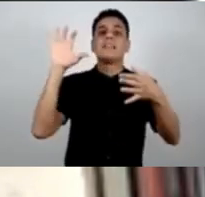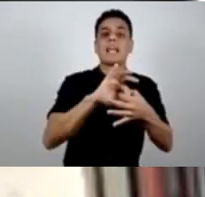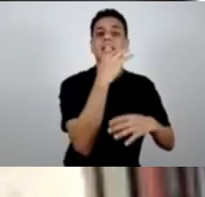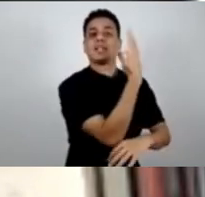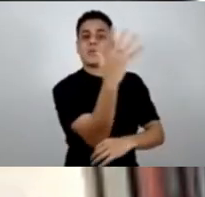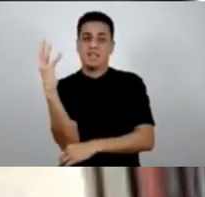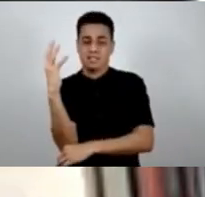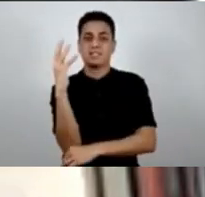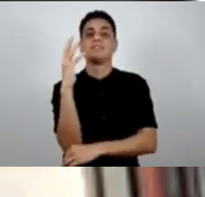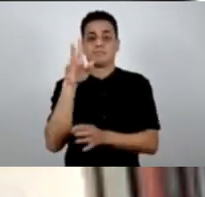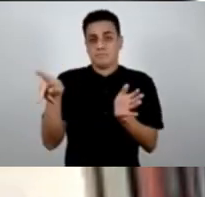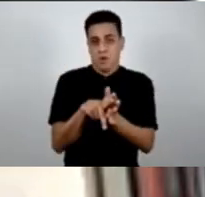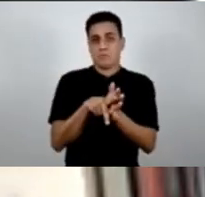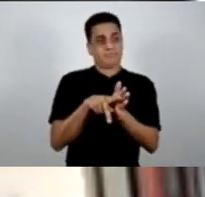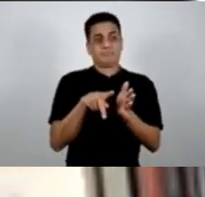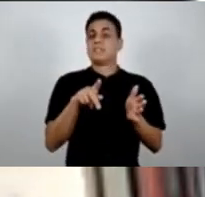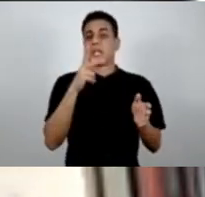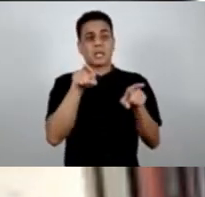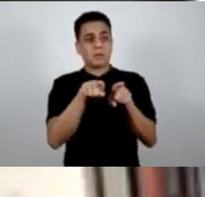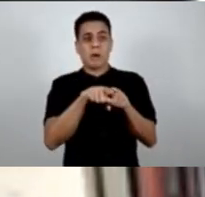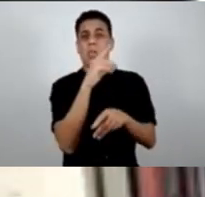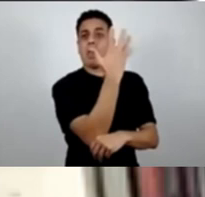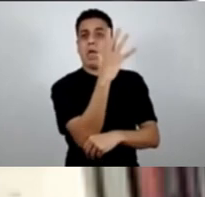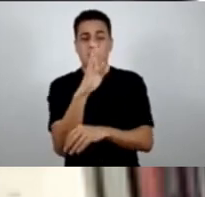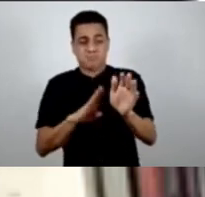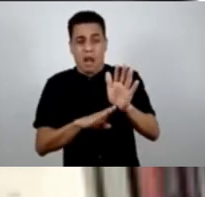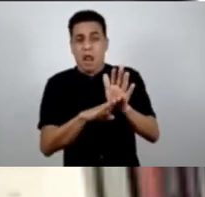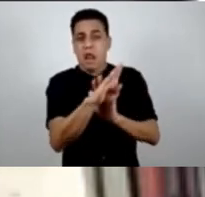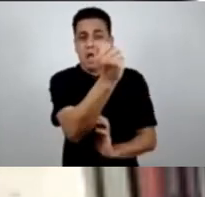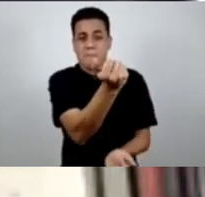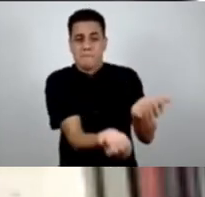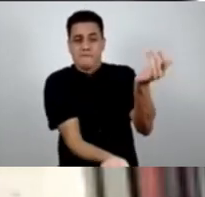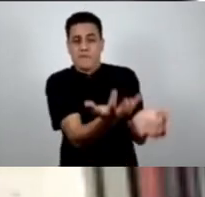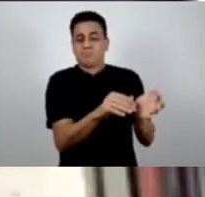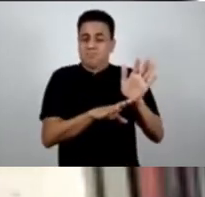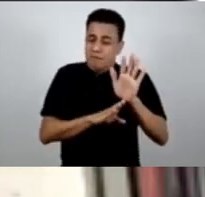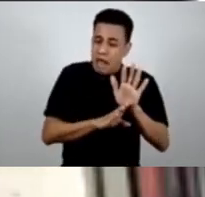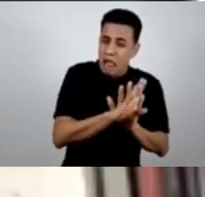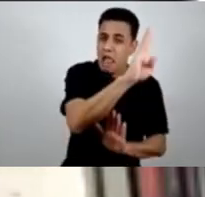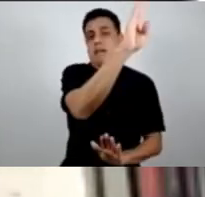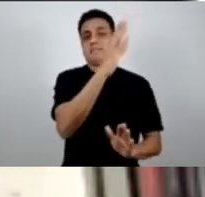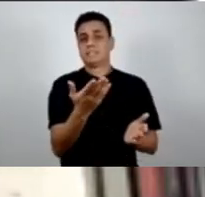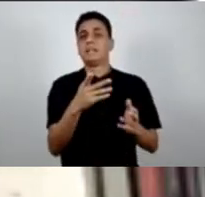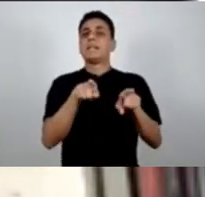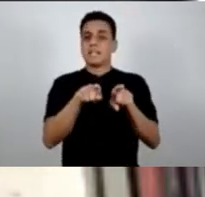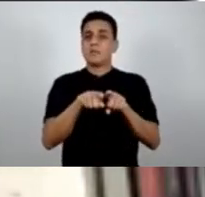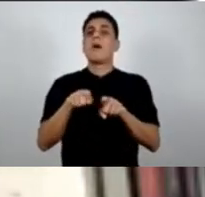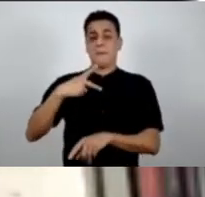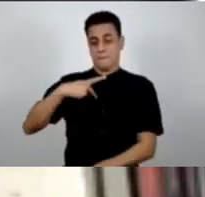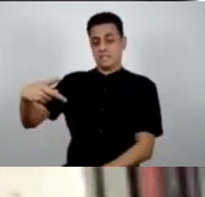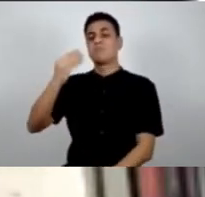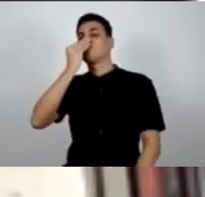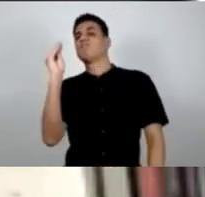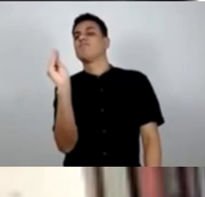páreo internacional no meio ambiente, pelo desmatamento, pelas queimadas, pelo desprezo mesmo demonstrado pelo presidente em